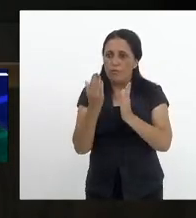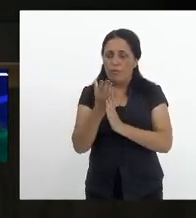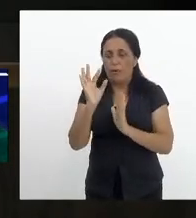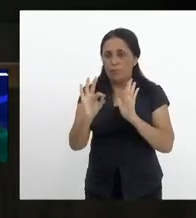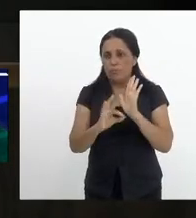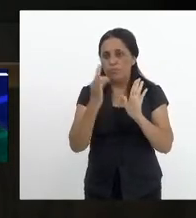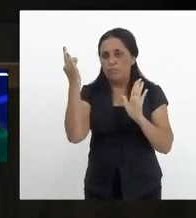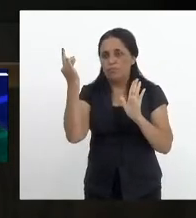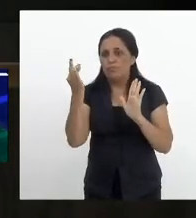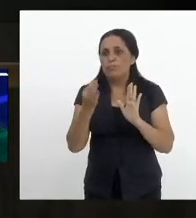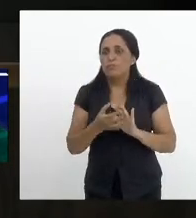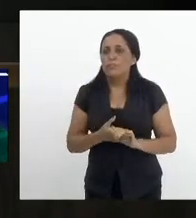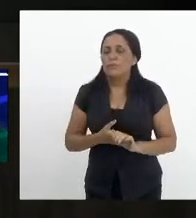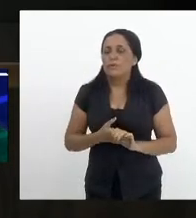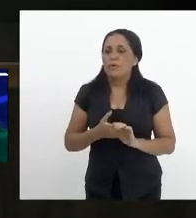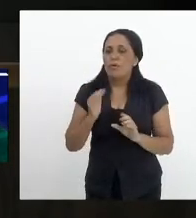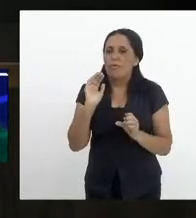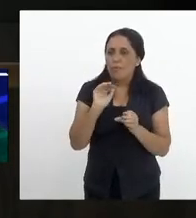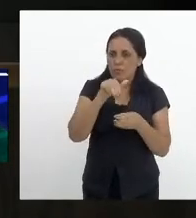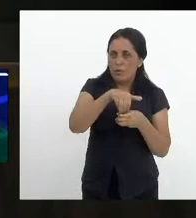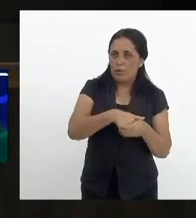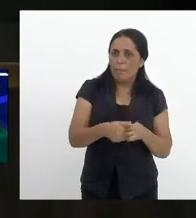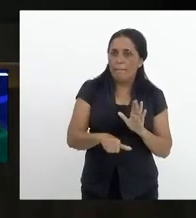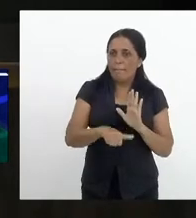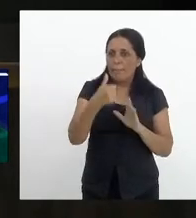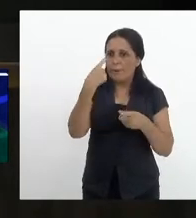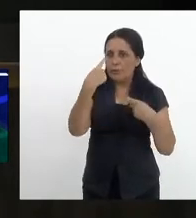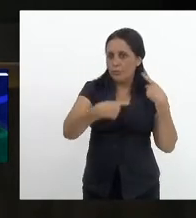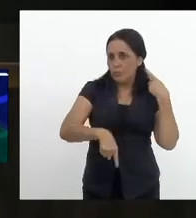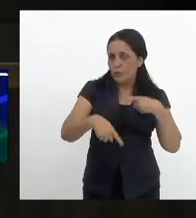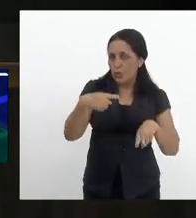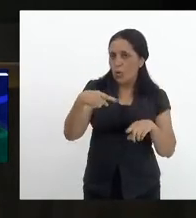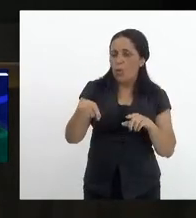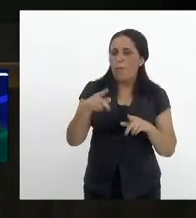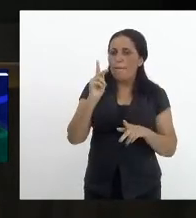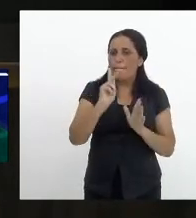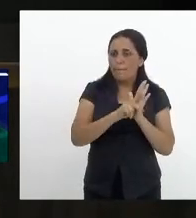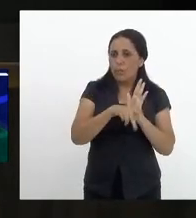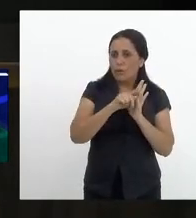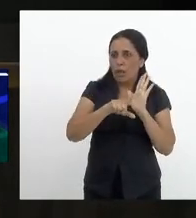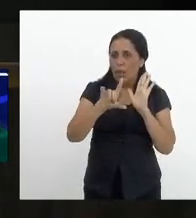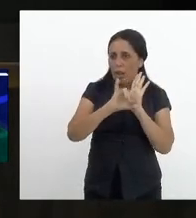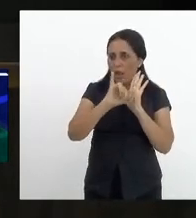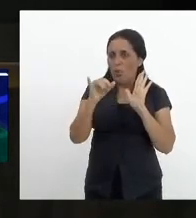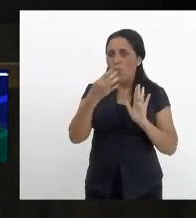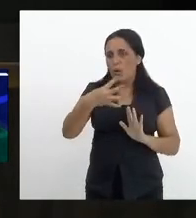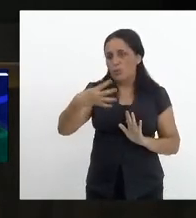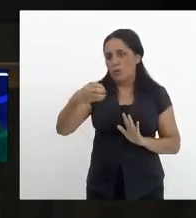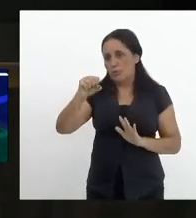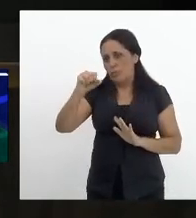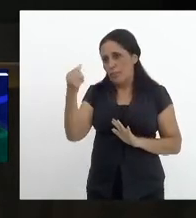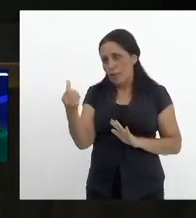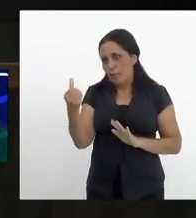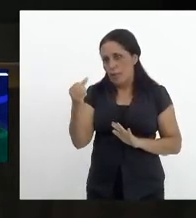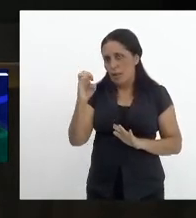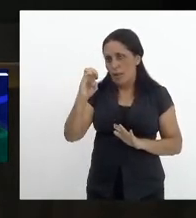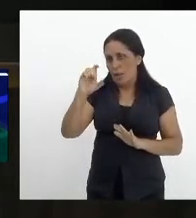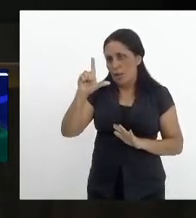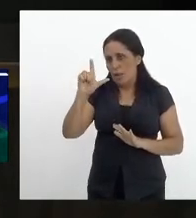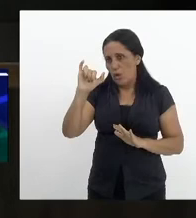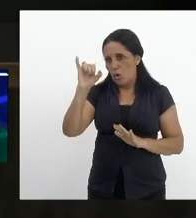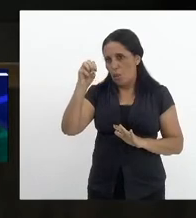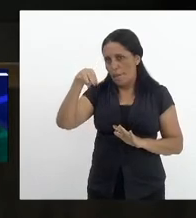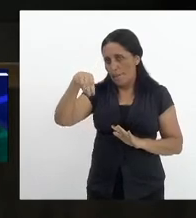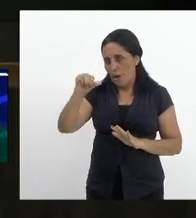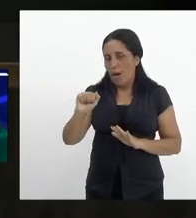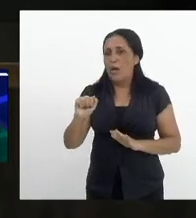autógrafo. Em votação, em primeira discussão, projeto de lei 4486 de 18, de autoria do deputado Eliomar Coelho, que declara